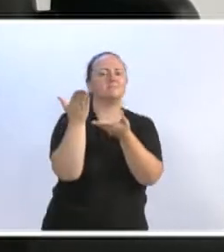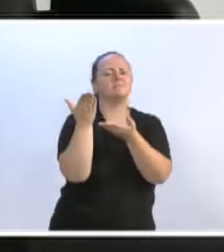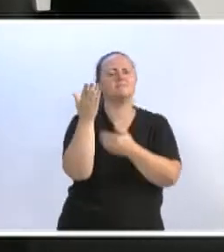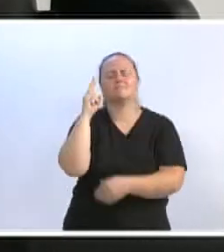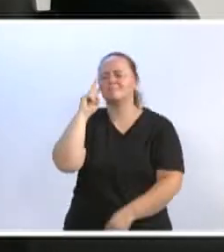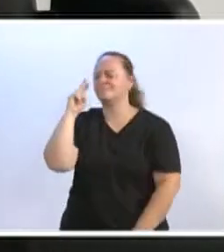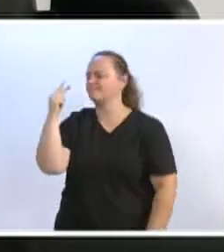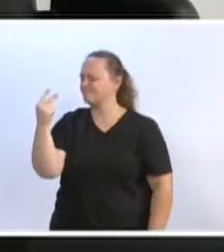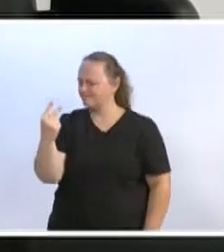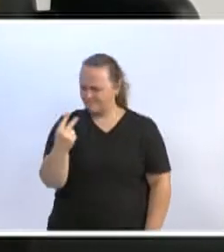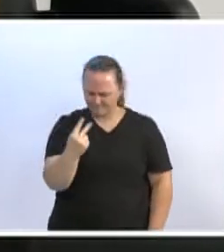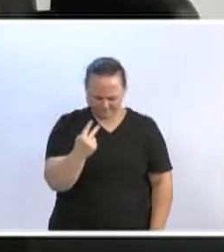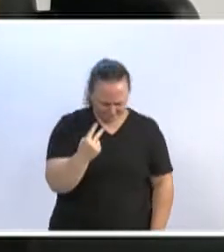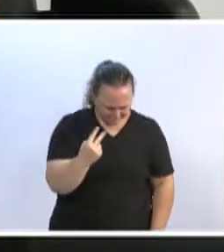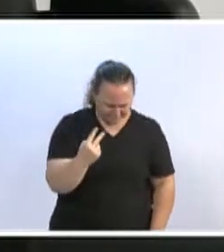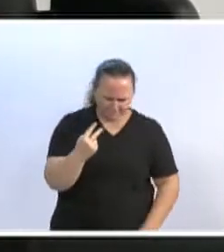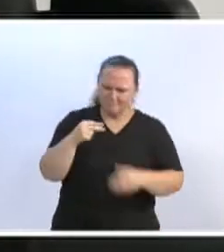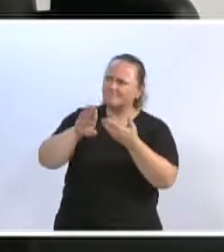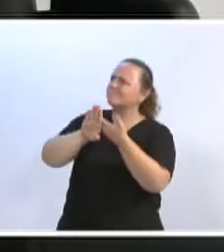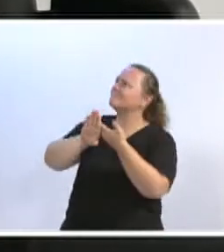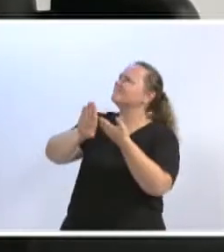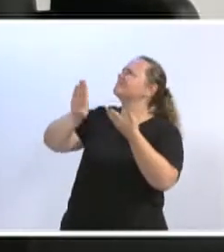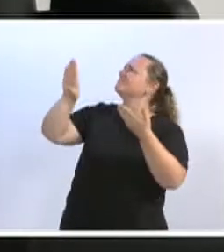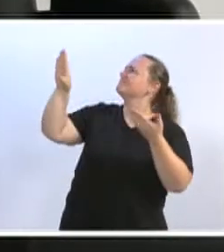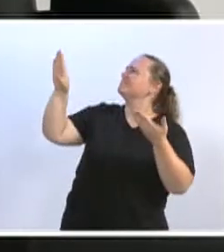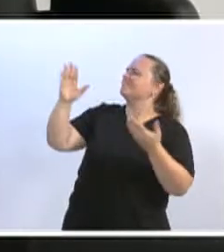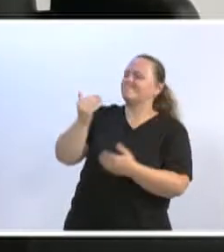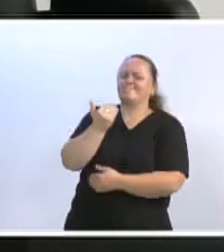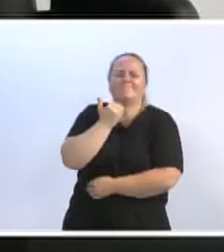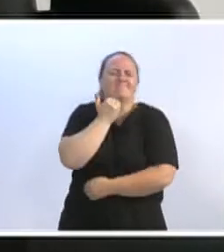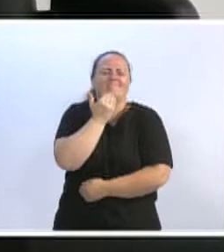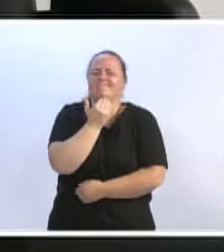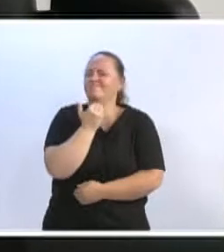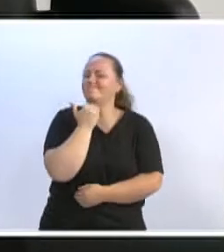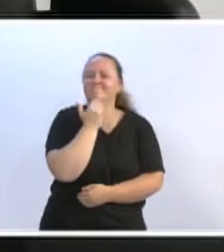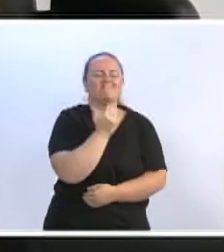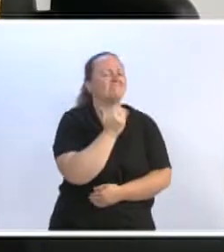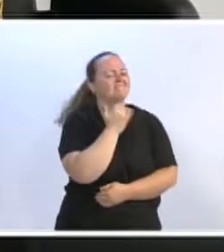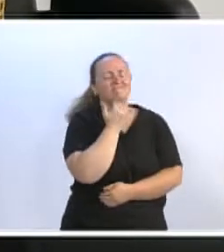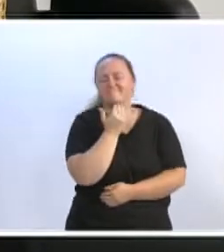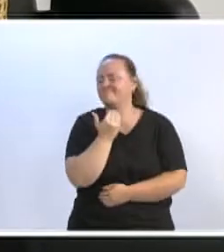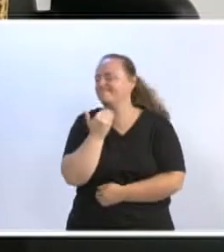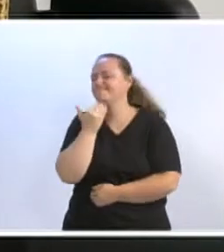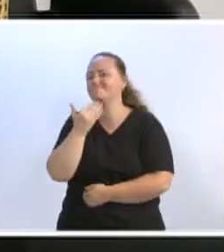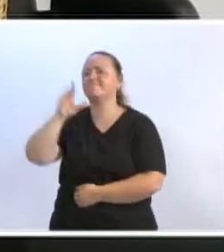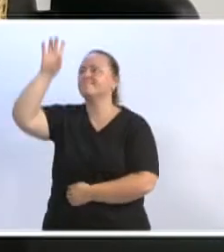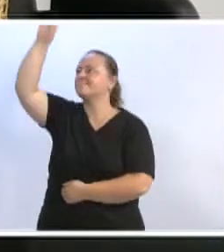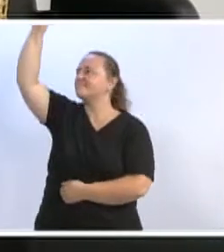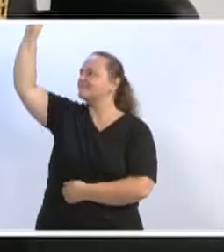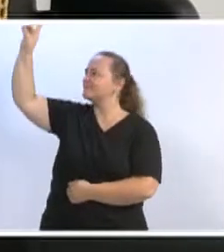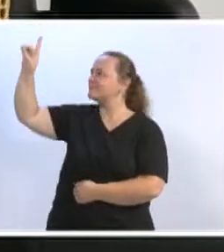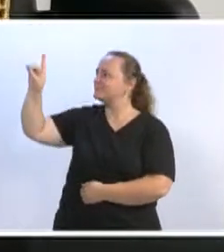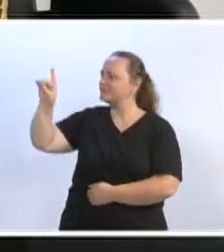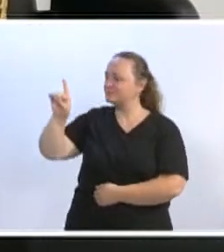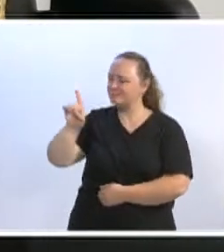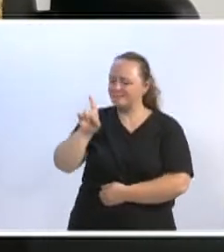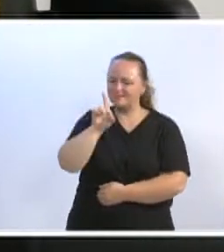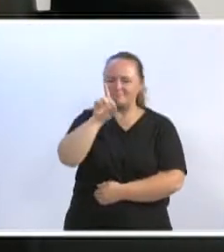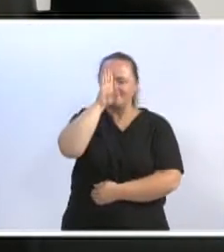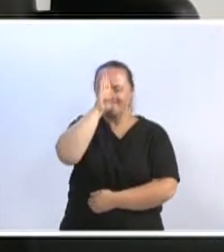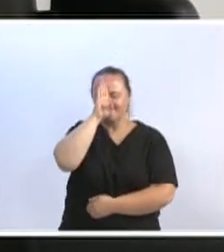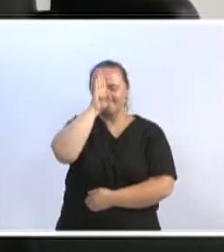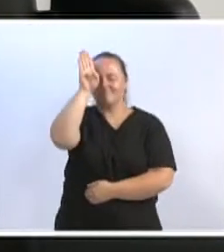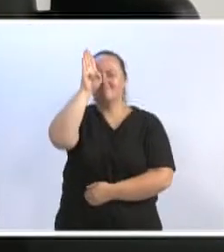teus. Não vejo razão da minha vida sem ti.